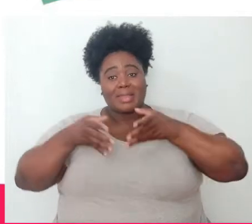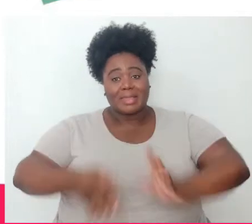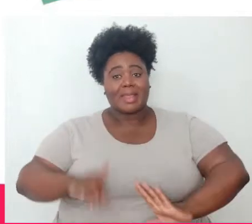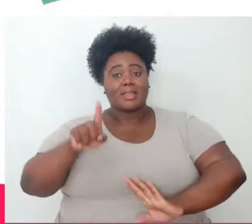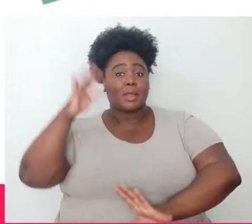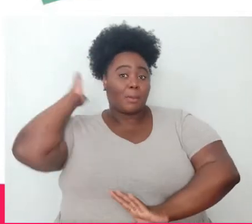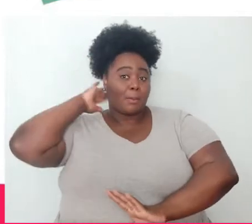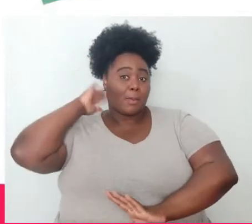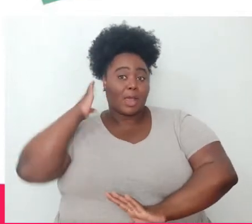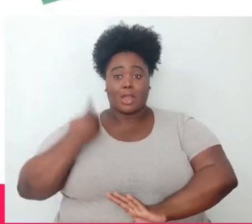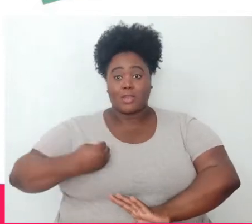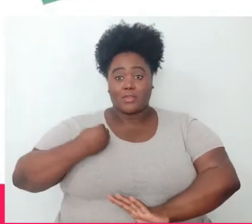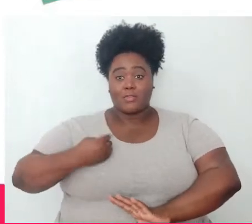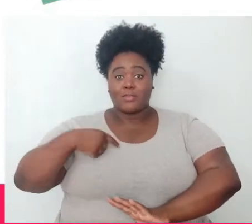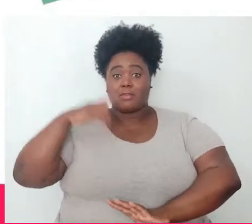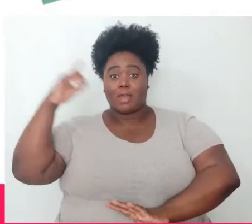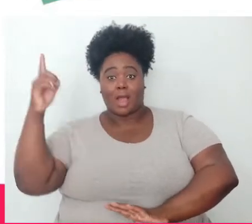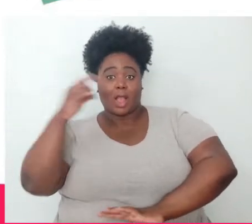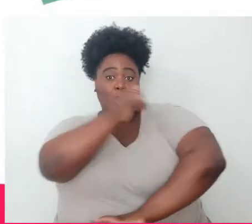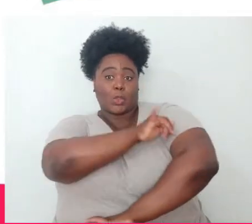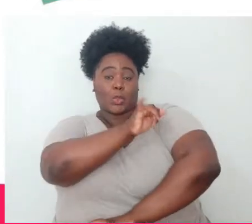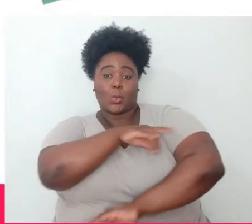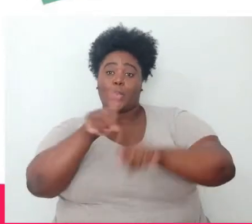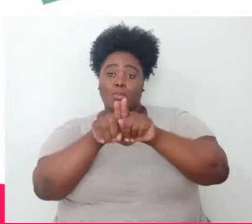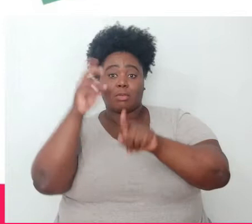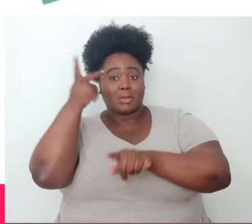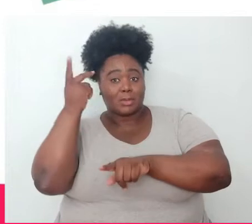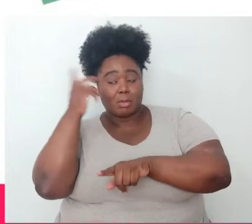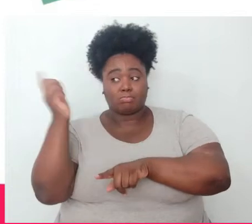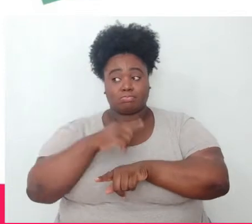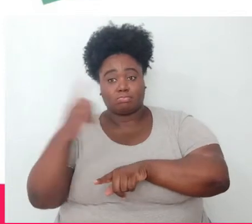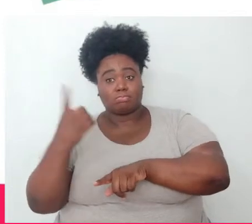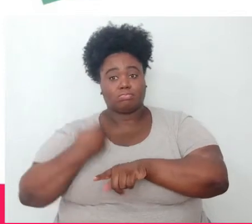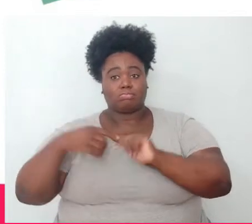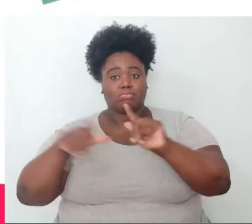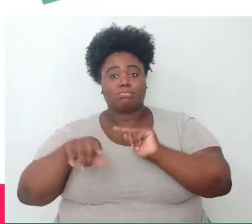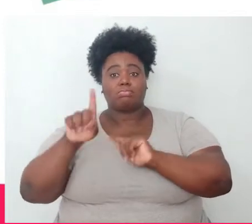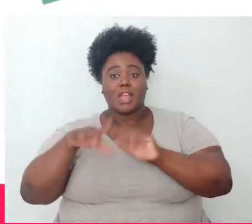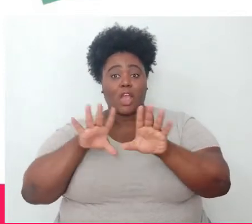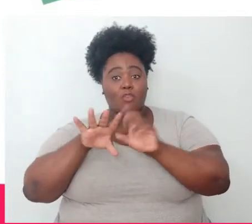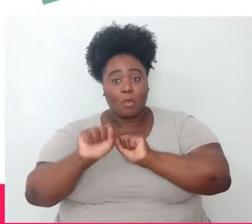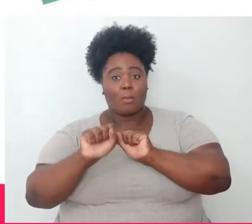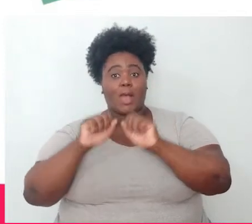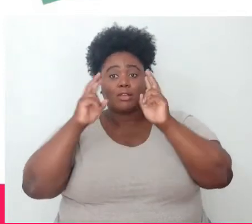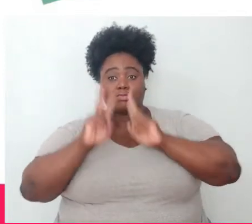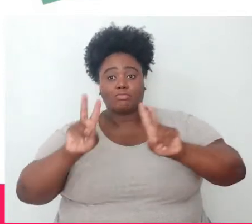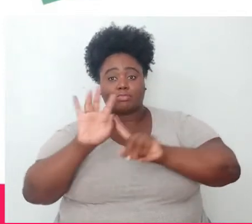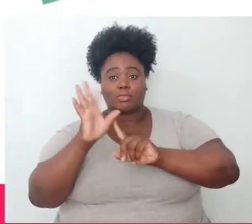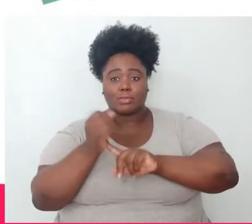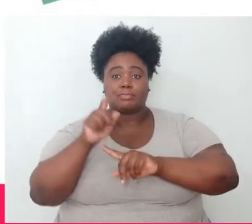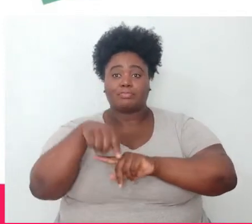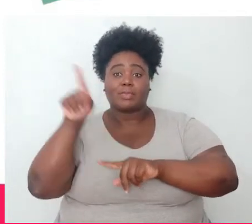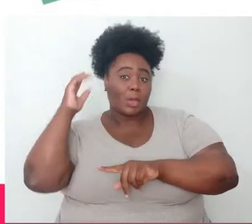Pará, vive e trabalha entre as cidades do Rio de Janeiro e São Paulo. É graduado em artes visuais pela Universidade Federal